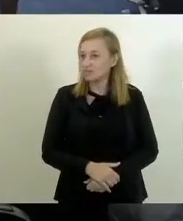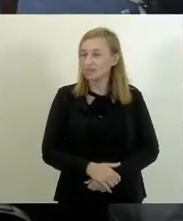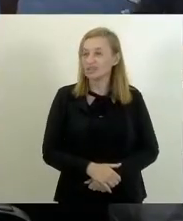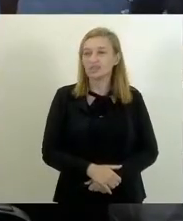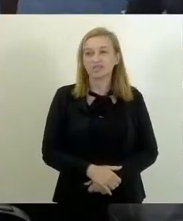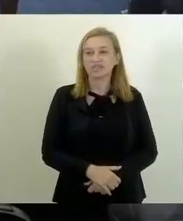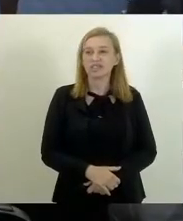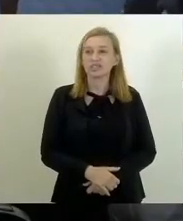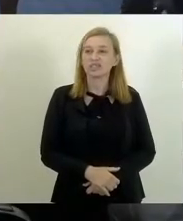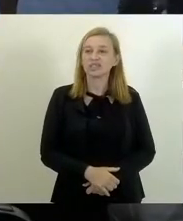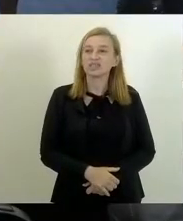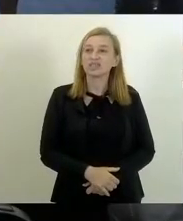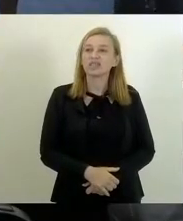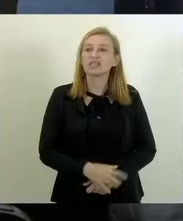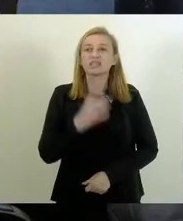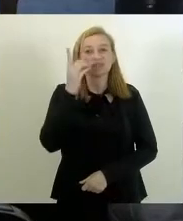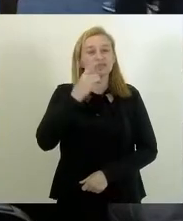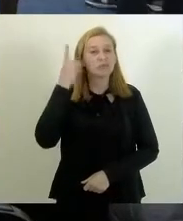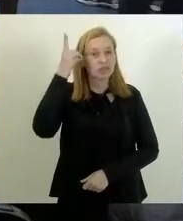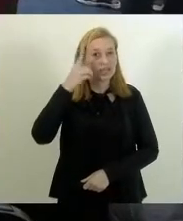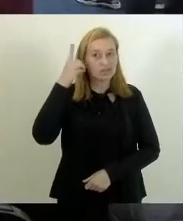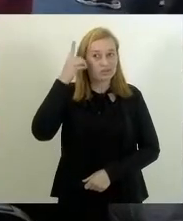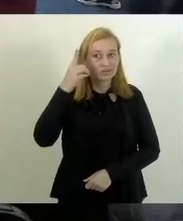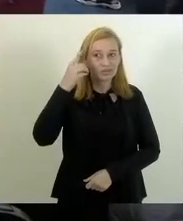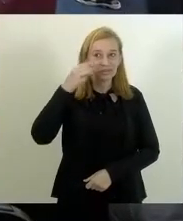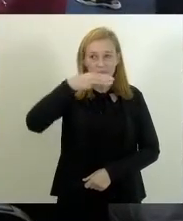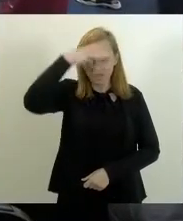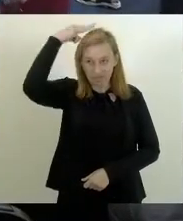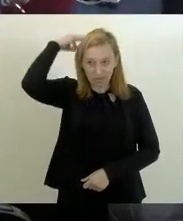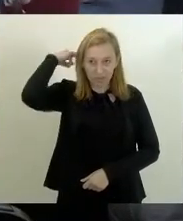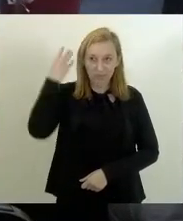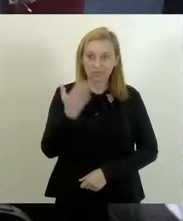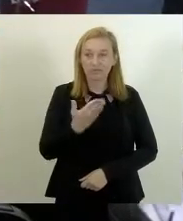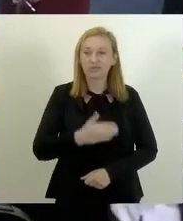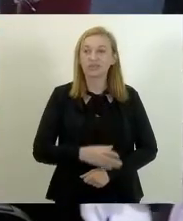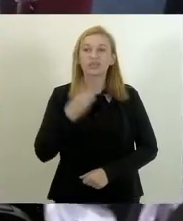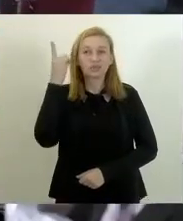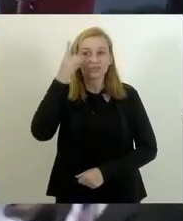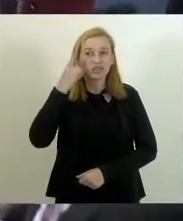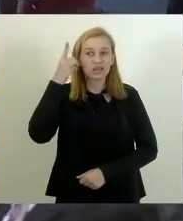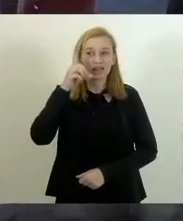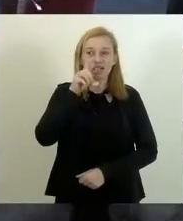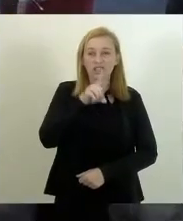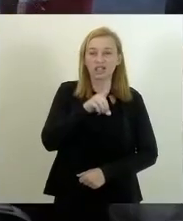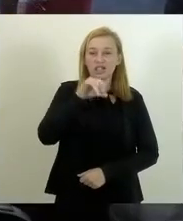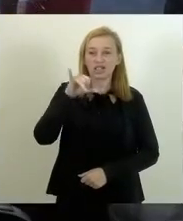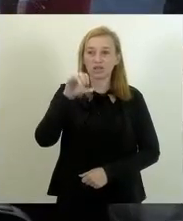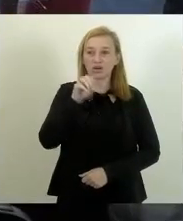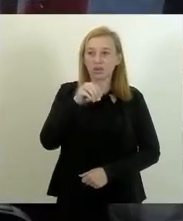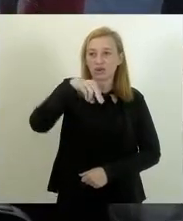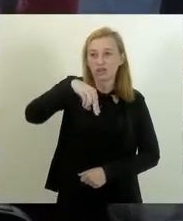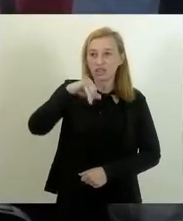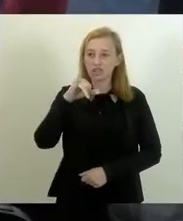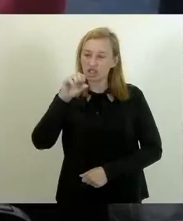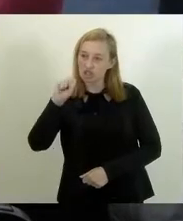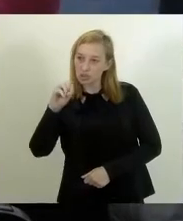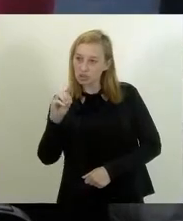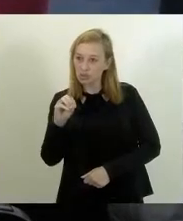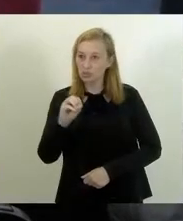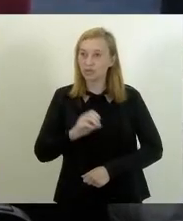Deputado Dionísio Lins, deputado Massa, por favor. Pacheco, por favor. Deputado Dionísio Lins, por favor. Excelentíssimo senhor